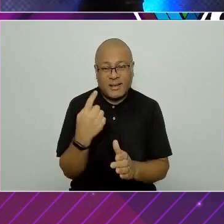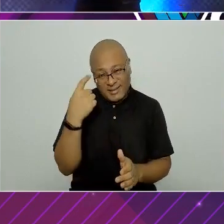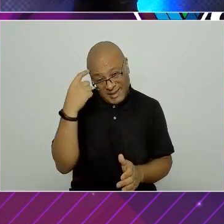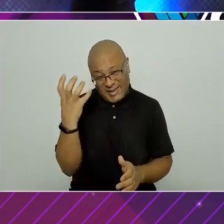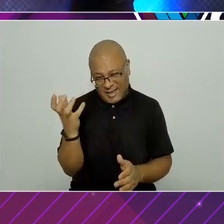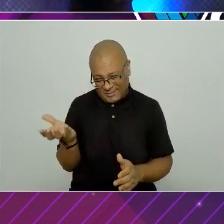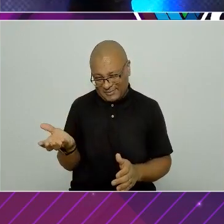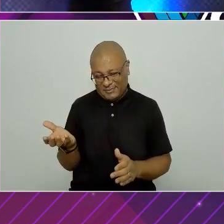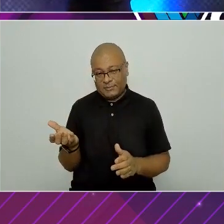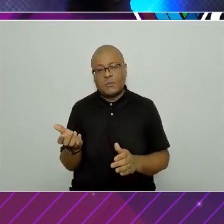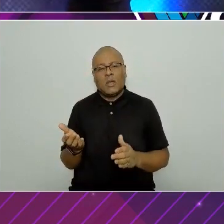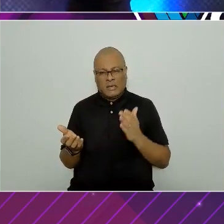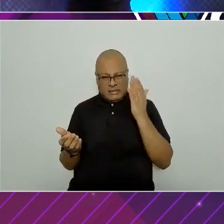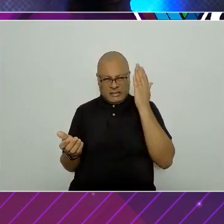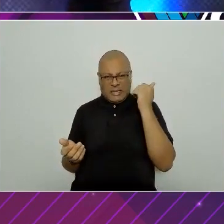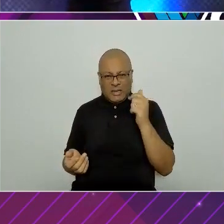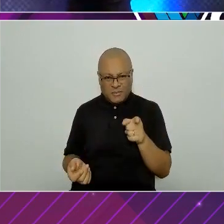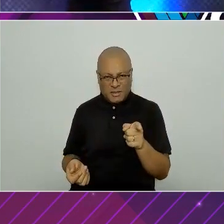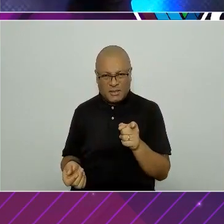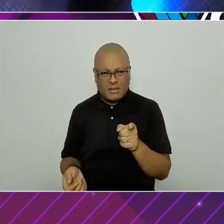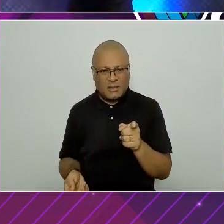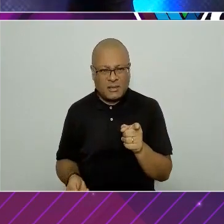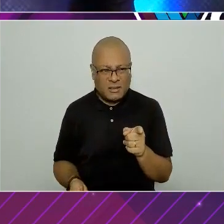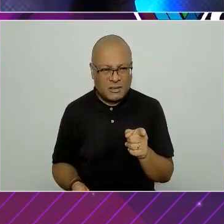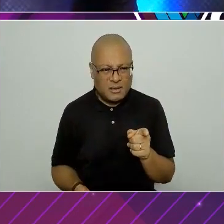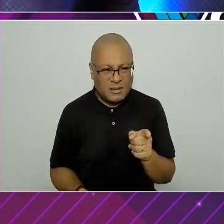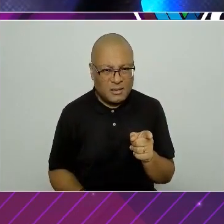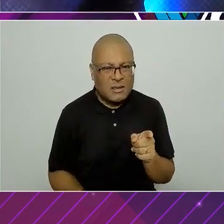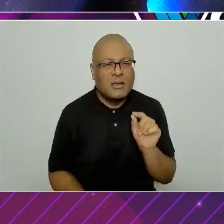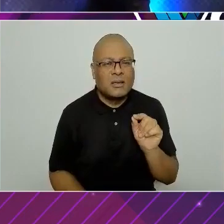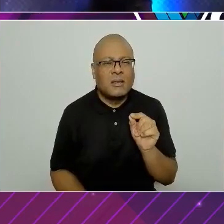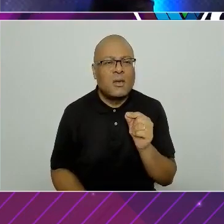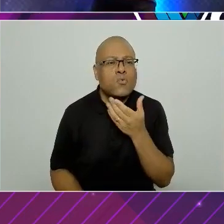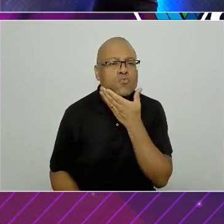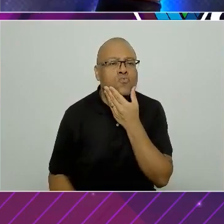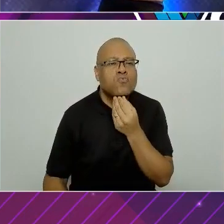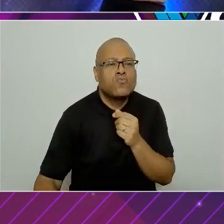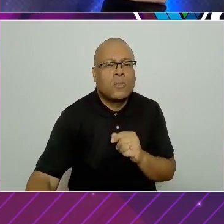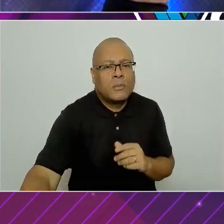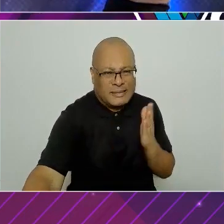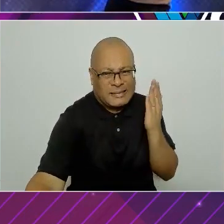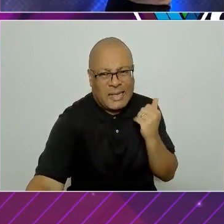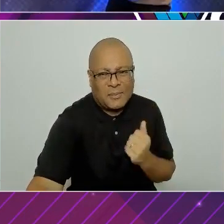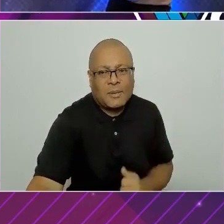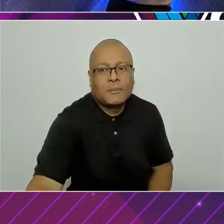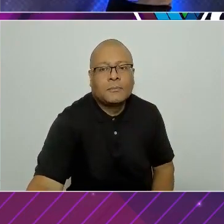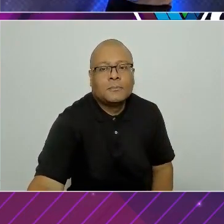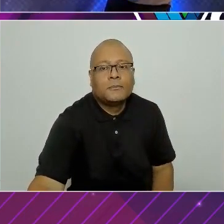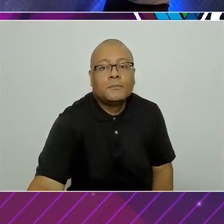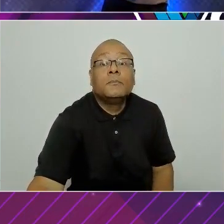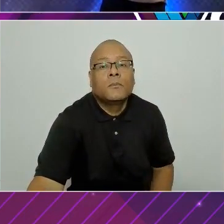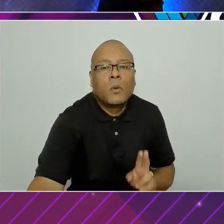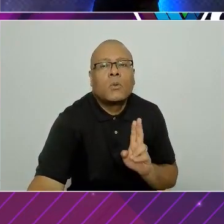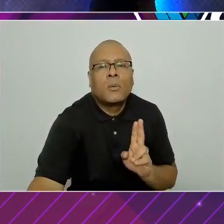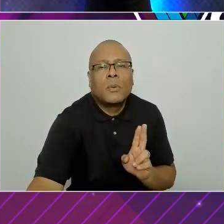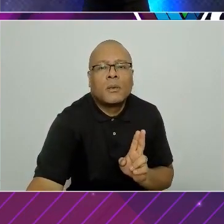Quem que sabe quem que é esse rapaz aqui? Alguém pode... Oi?